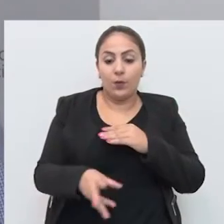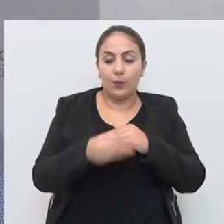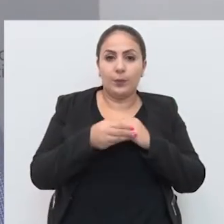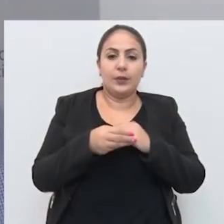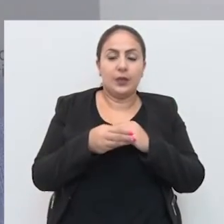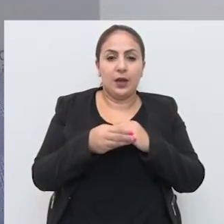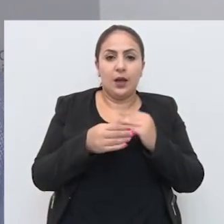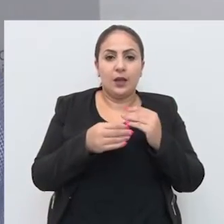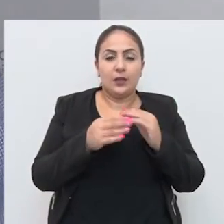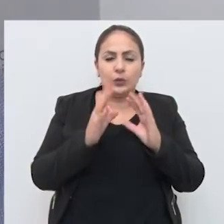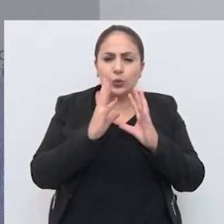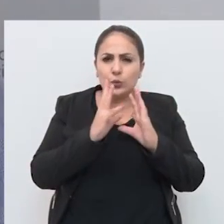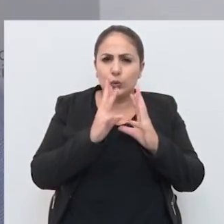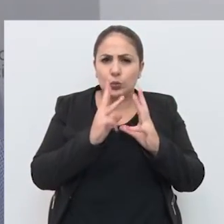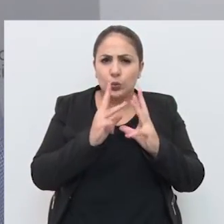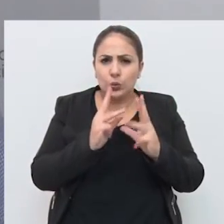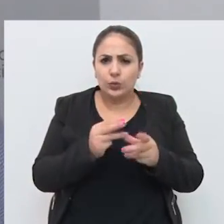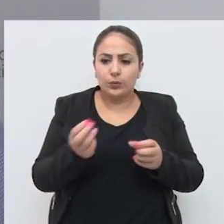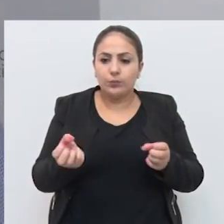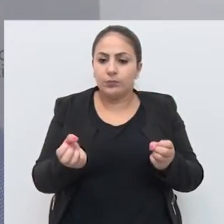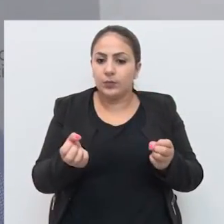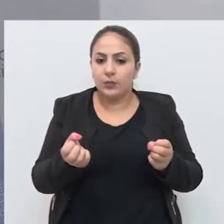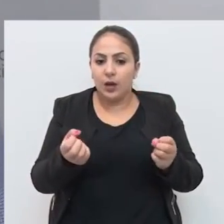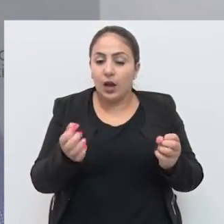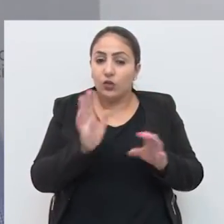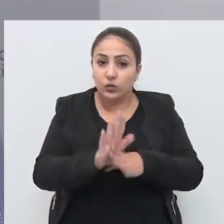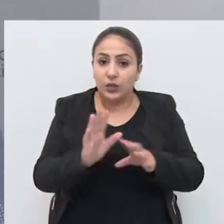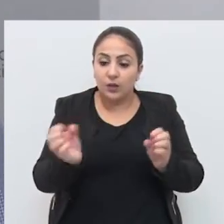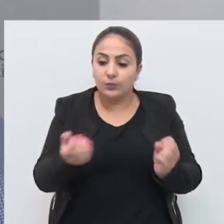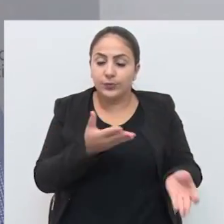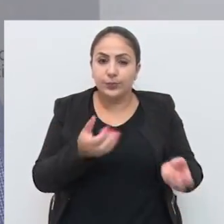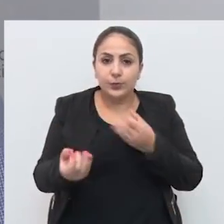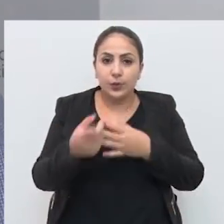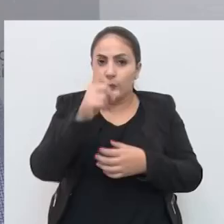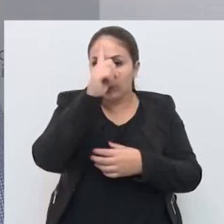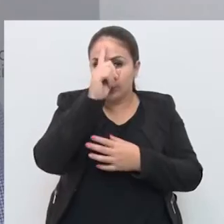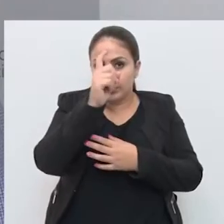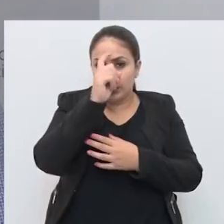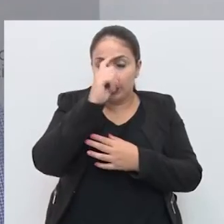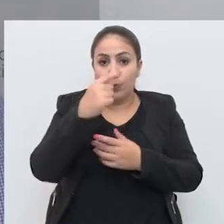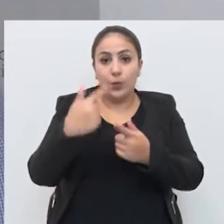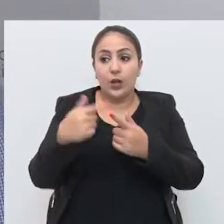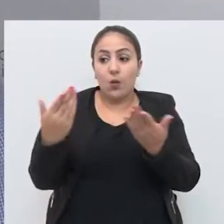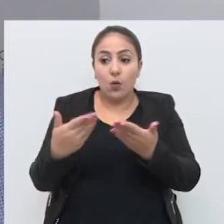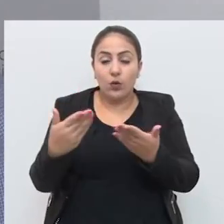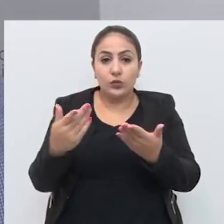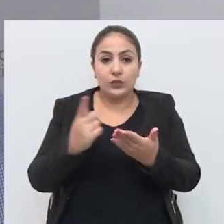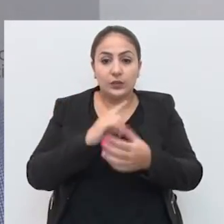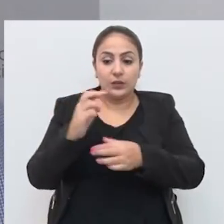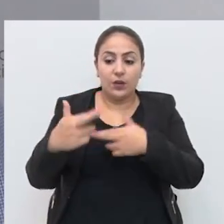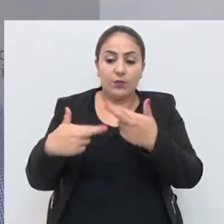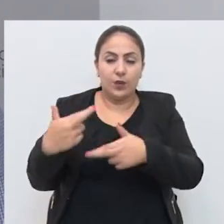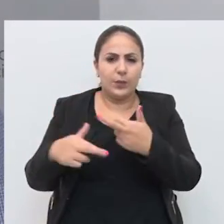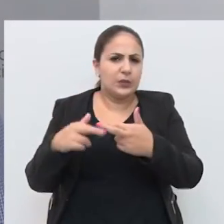complementar, né, essa modernização, né, do hospital. Hoje está sendo modernizado,